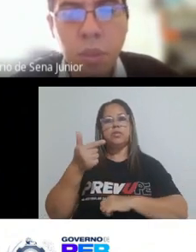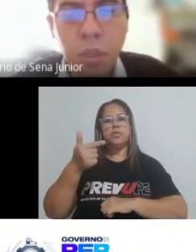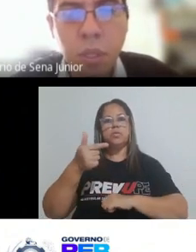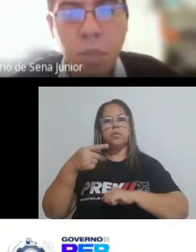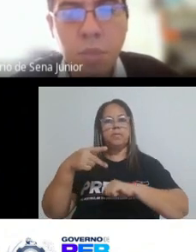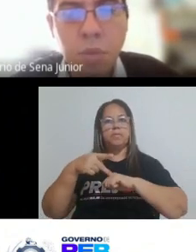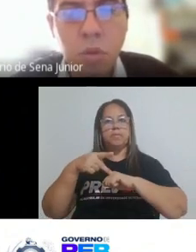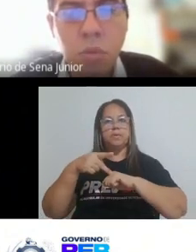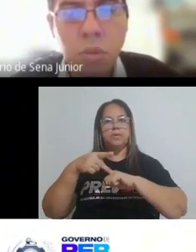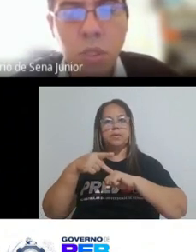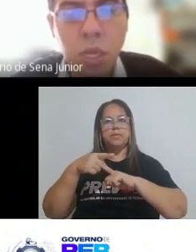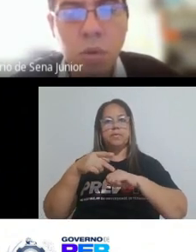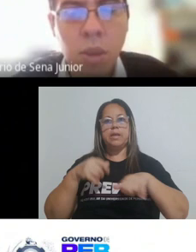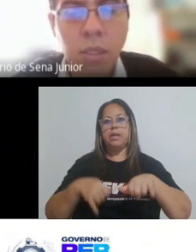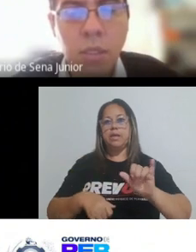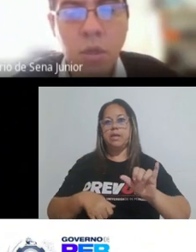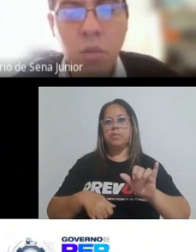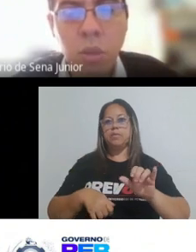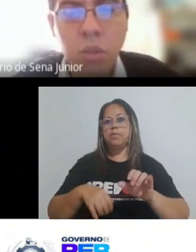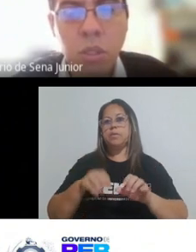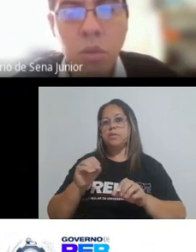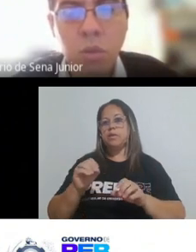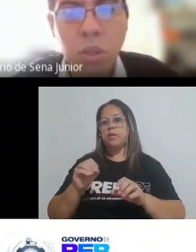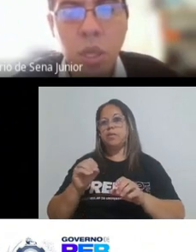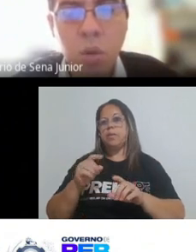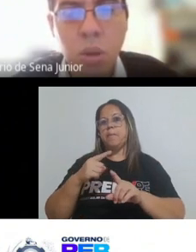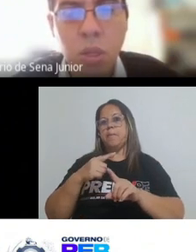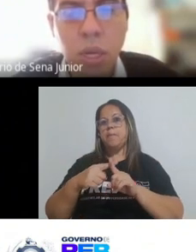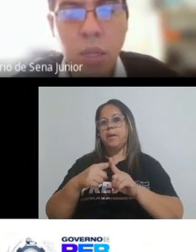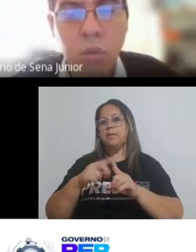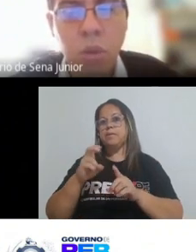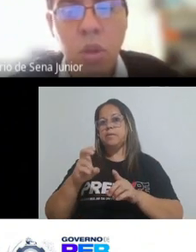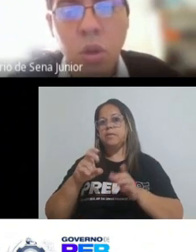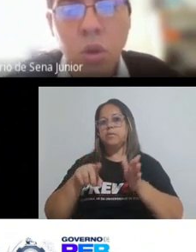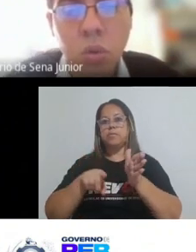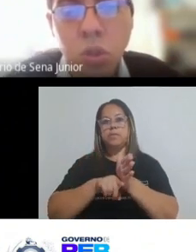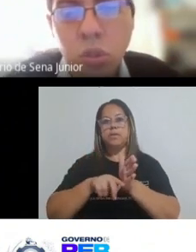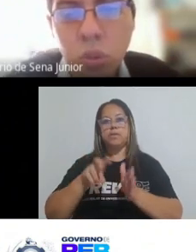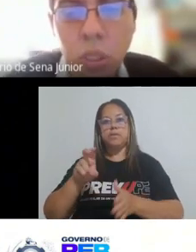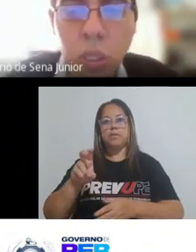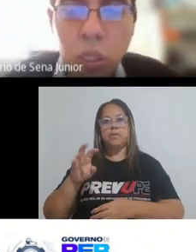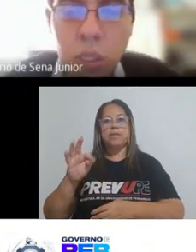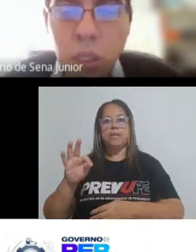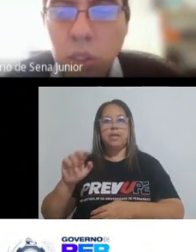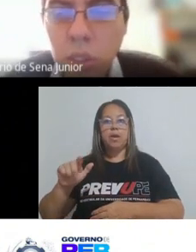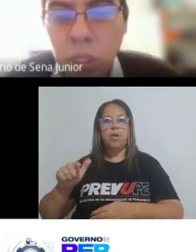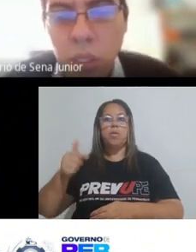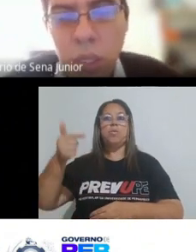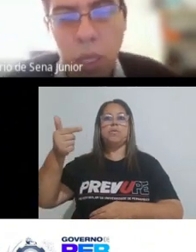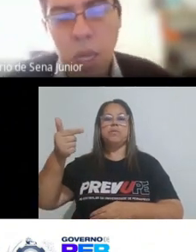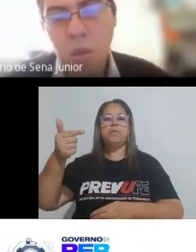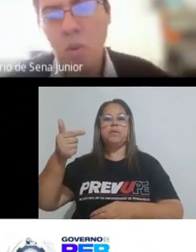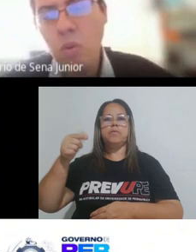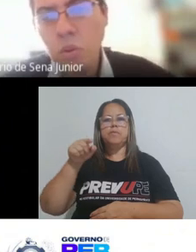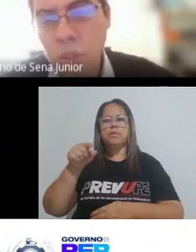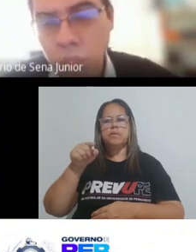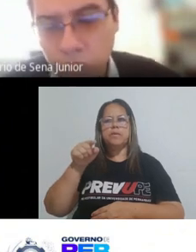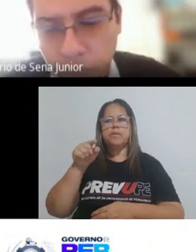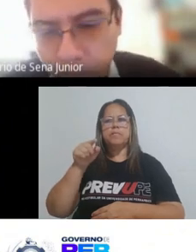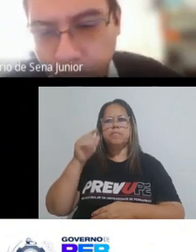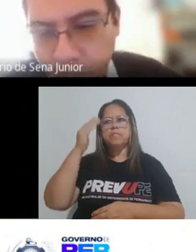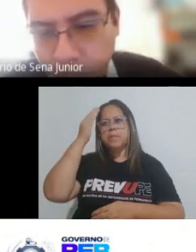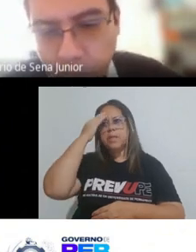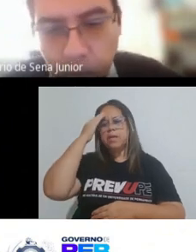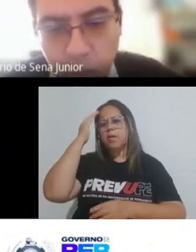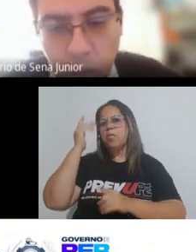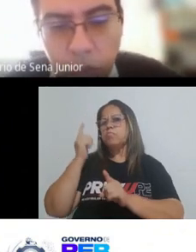Y Y zero mais cinco menos cinco T ao quadrado, o estudante chega à conclusão